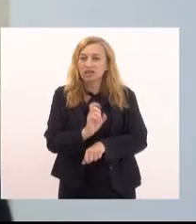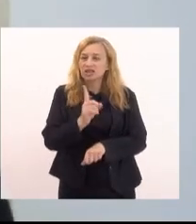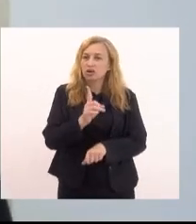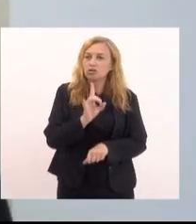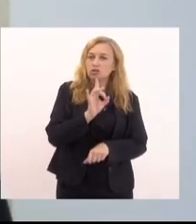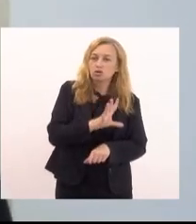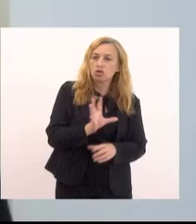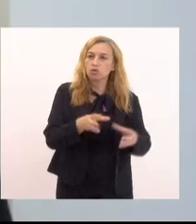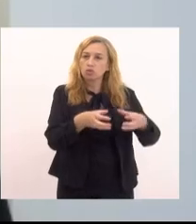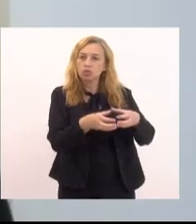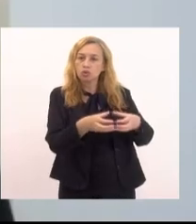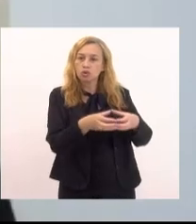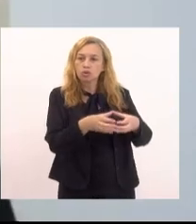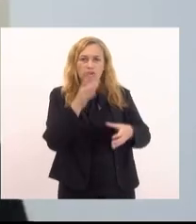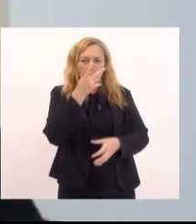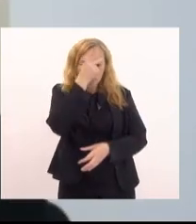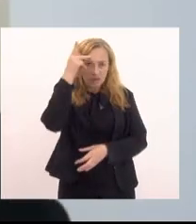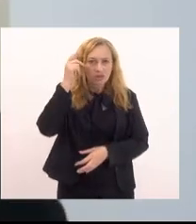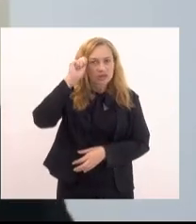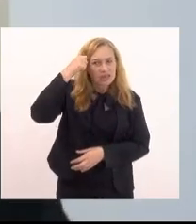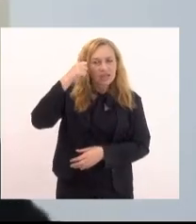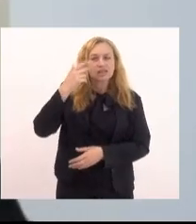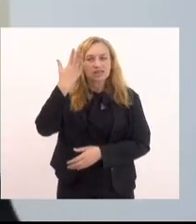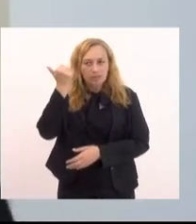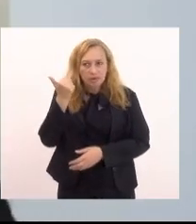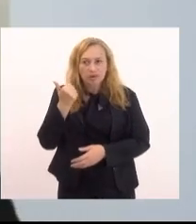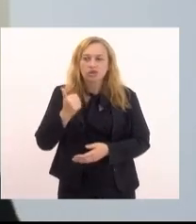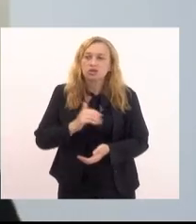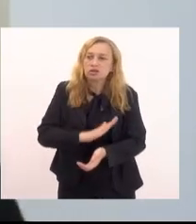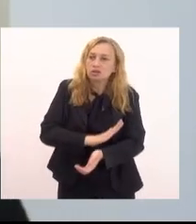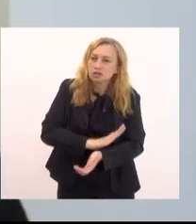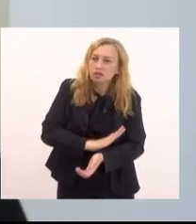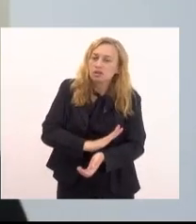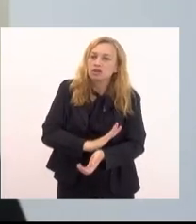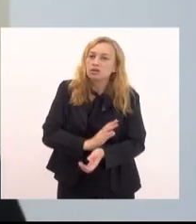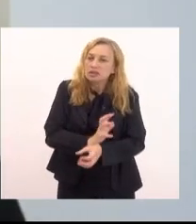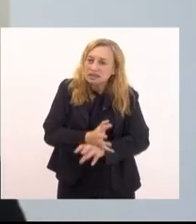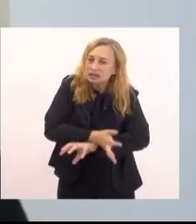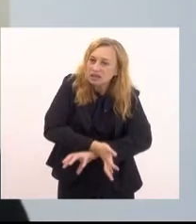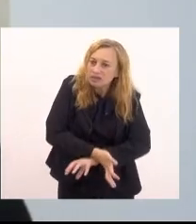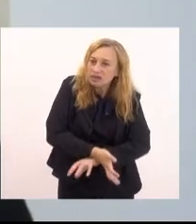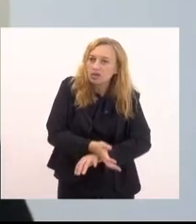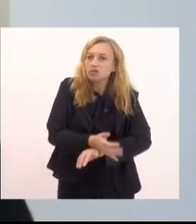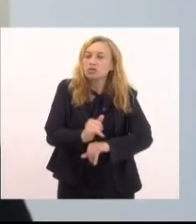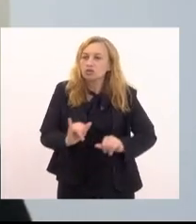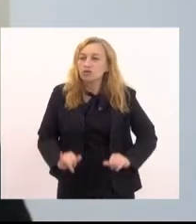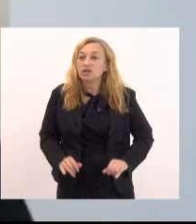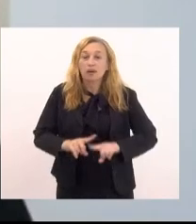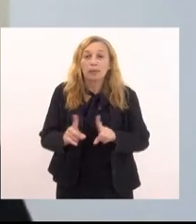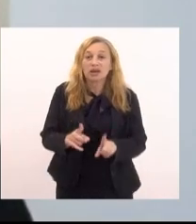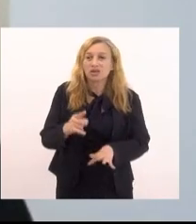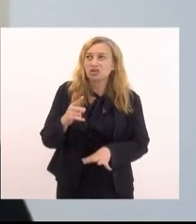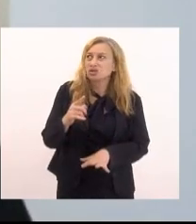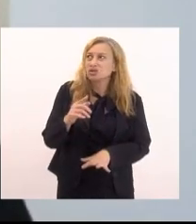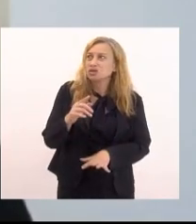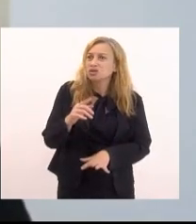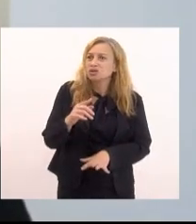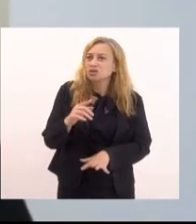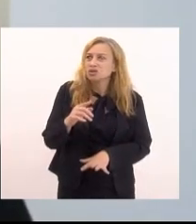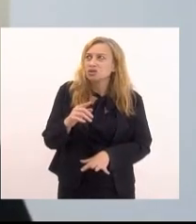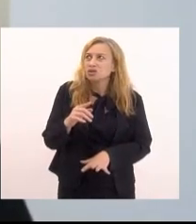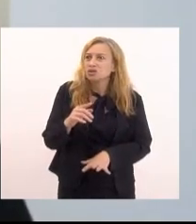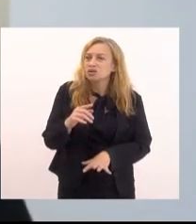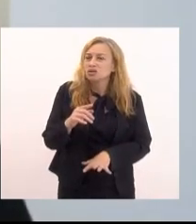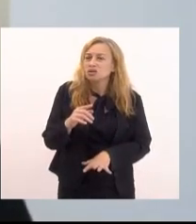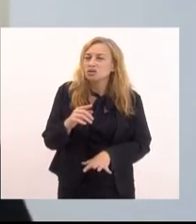sempre nós sabemos que desde a escravidão tem sido prejudicada, mas que nós não temos